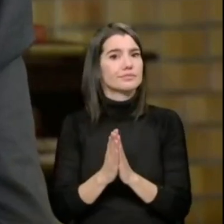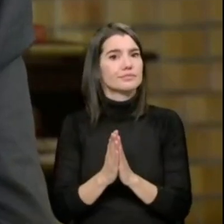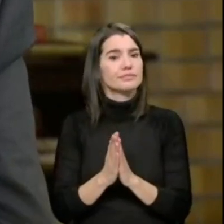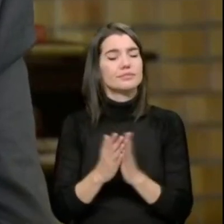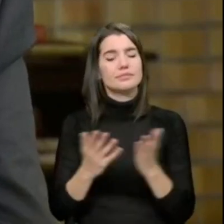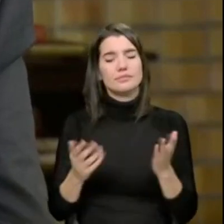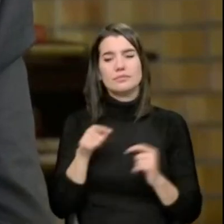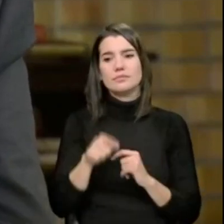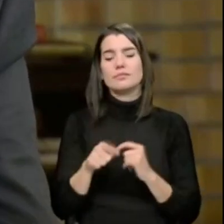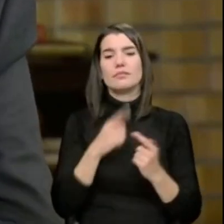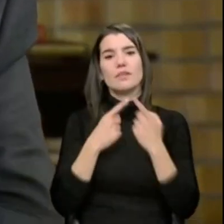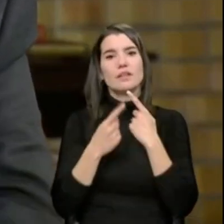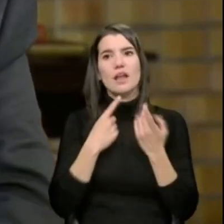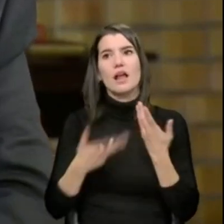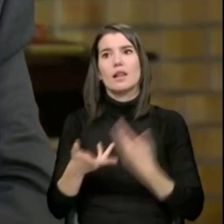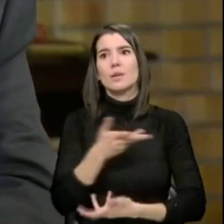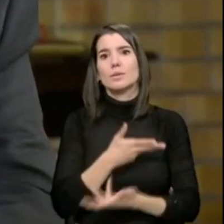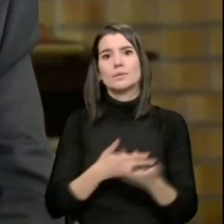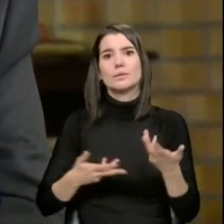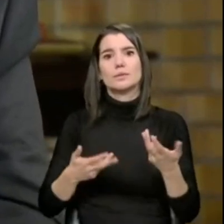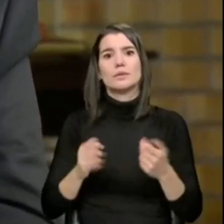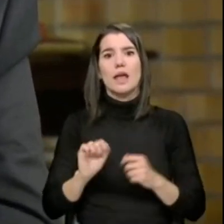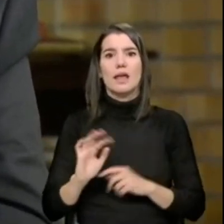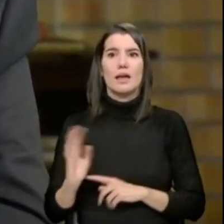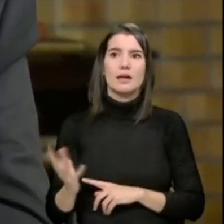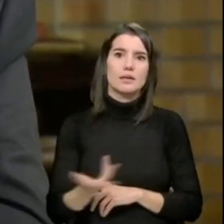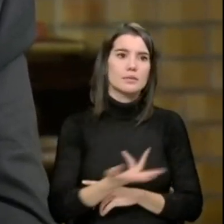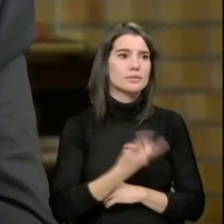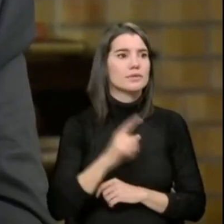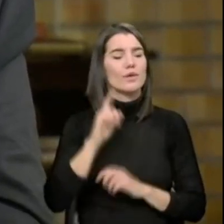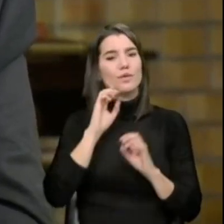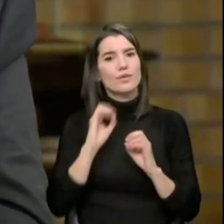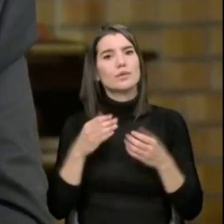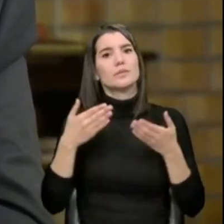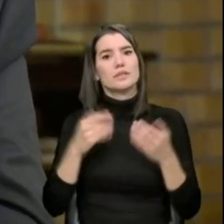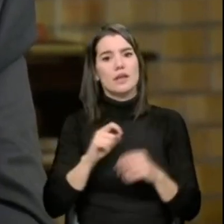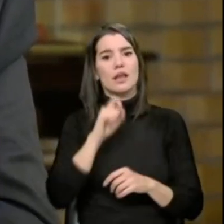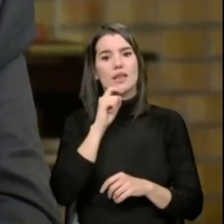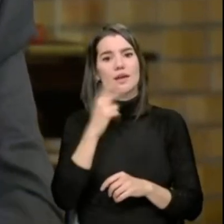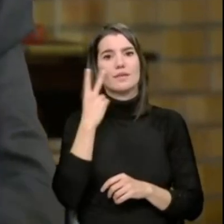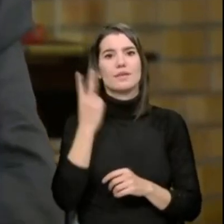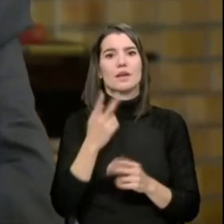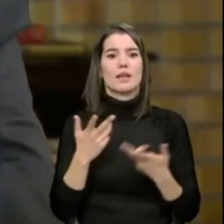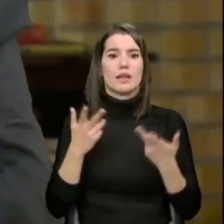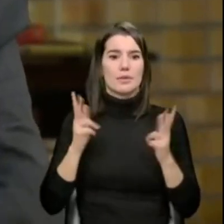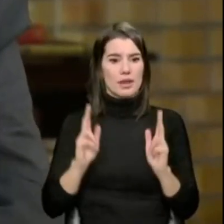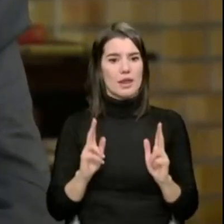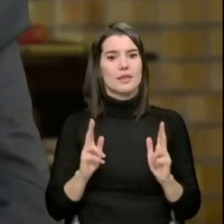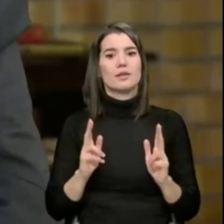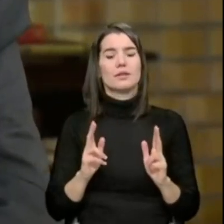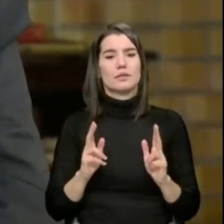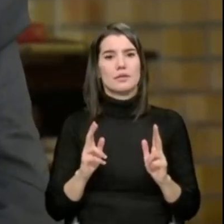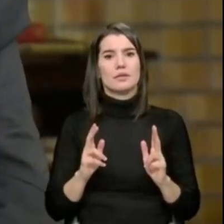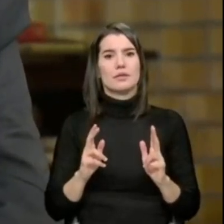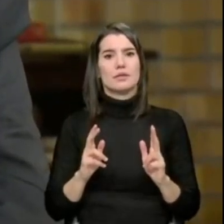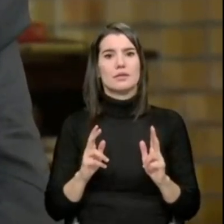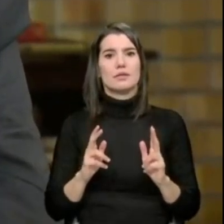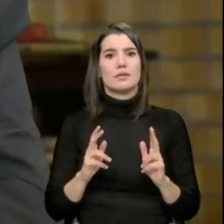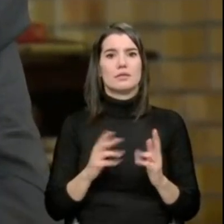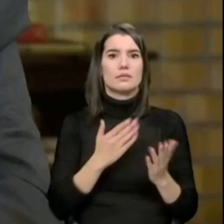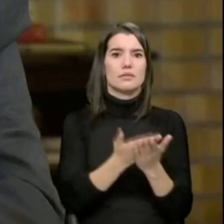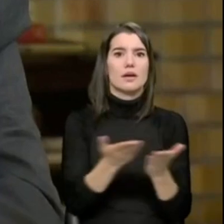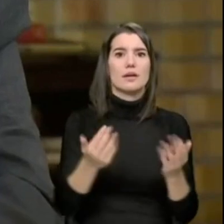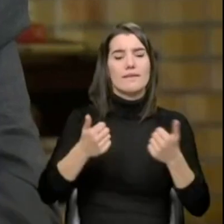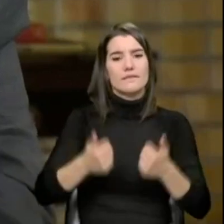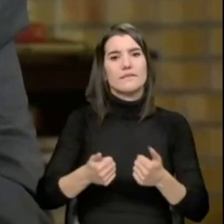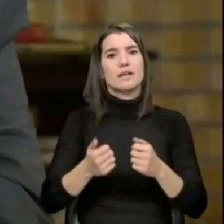diálogo eu creio que é um ambiente fundamental para se poder viver em liberdade, para se poder também contribuir para o bem da